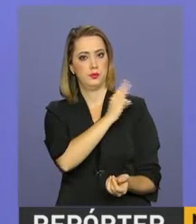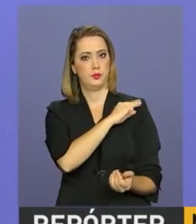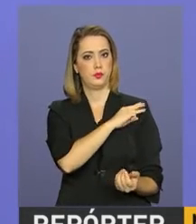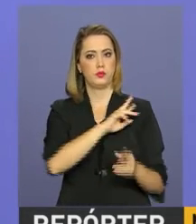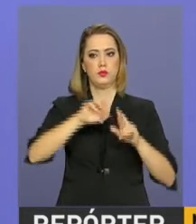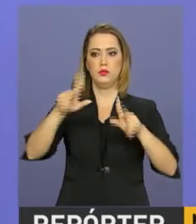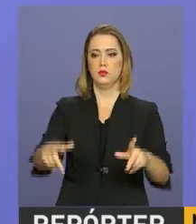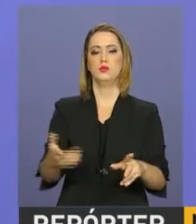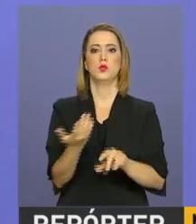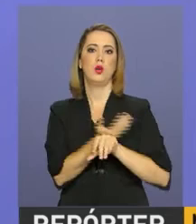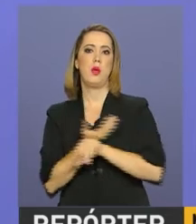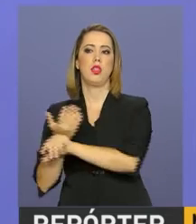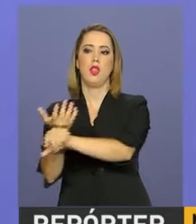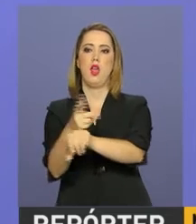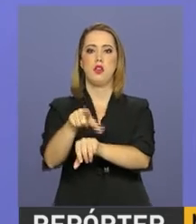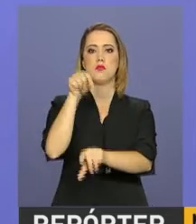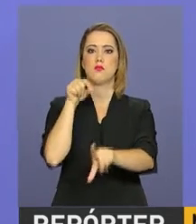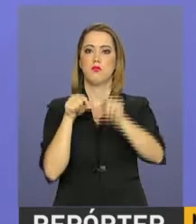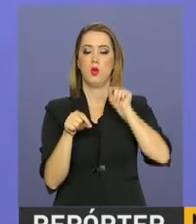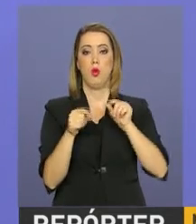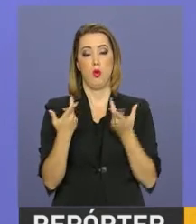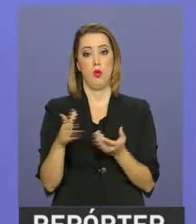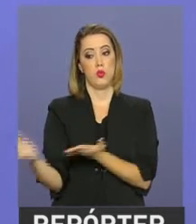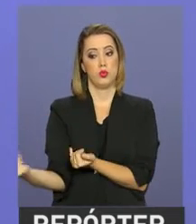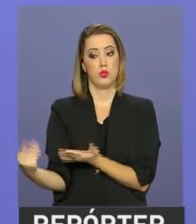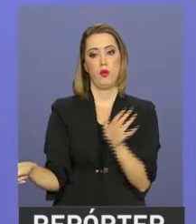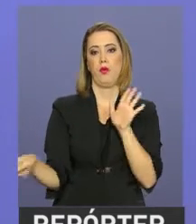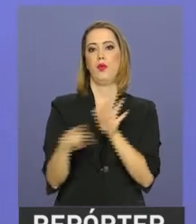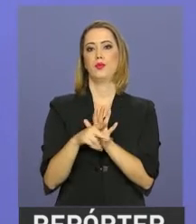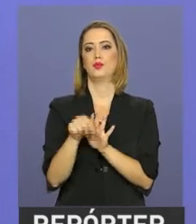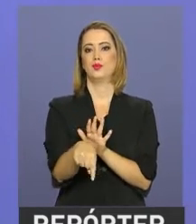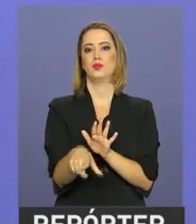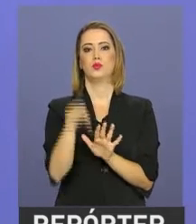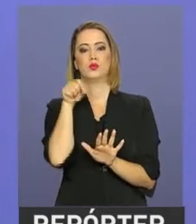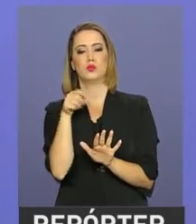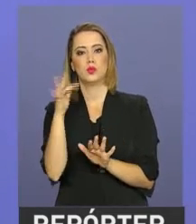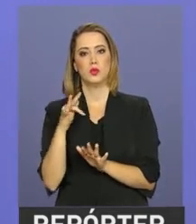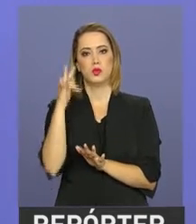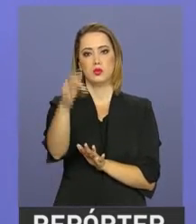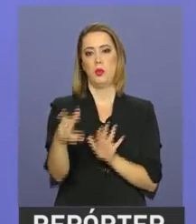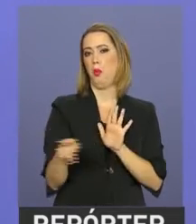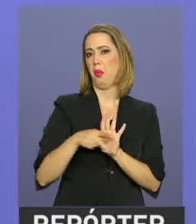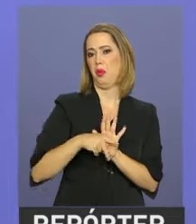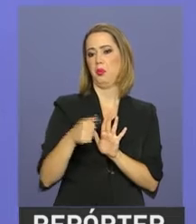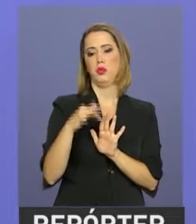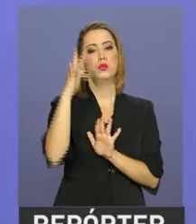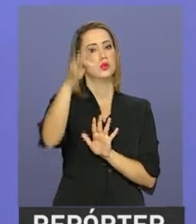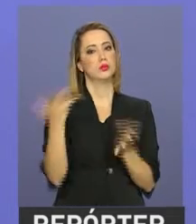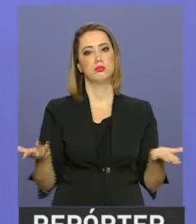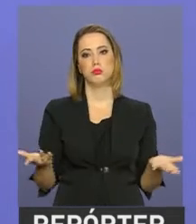flexível onde o jovem é protagonista e definidor do seu próprio futuro